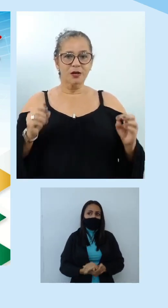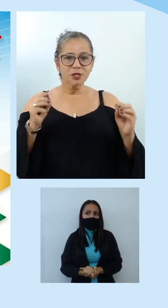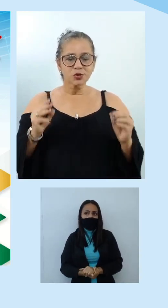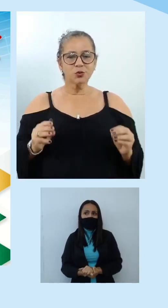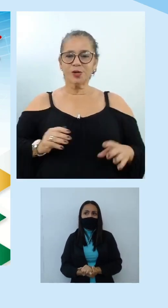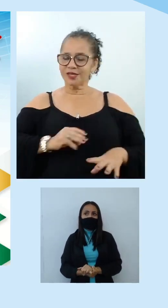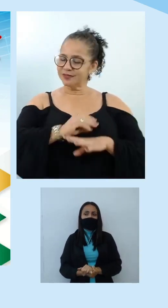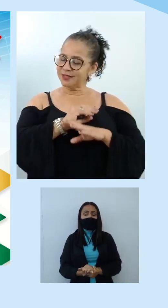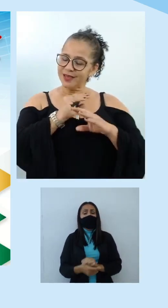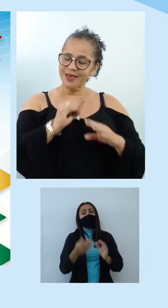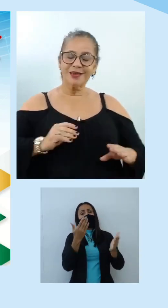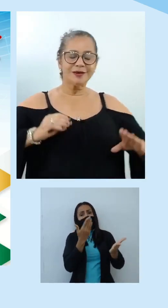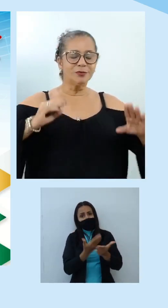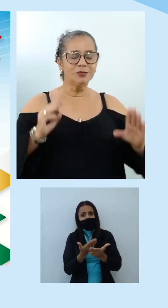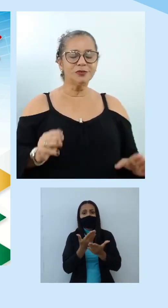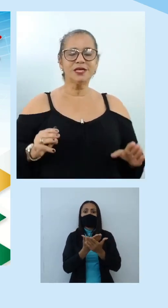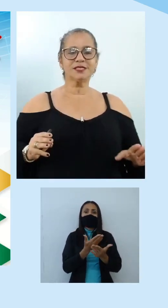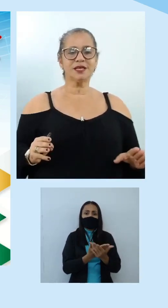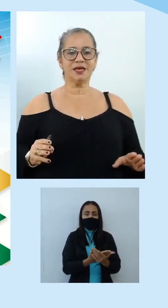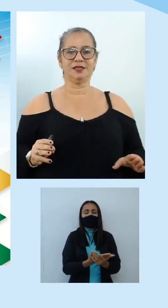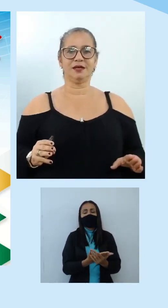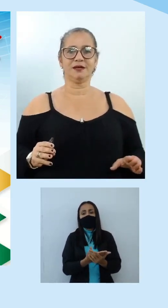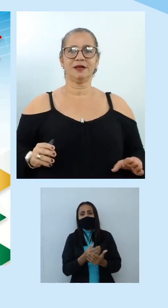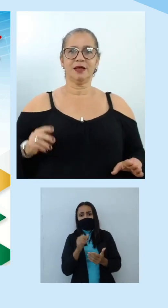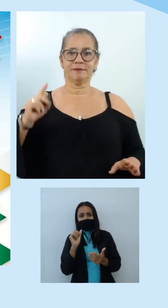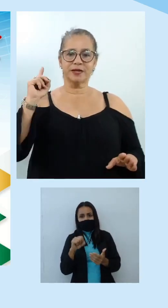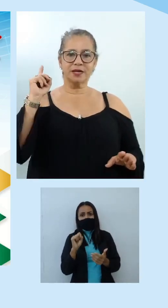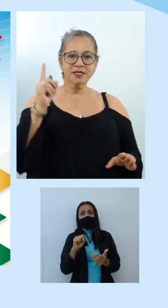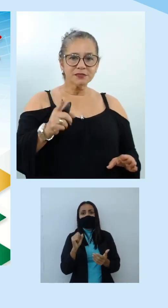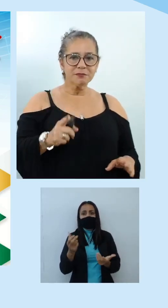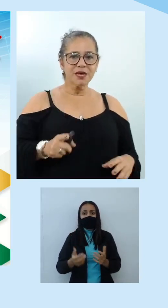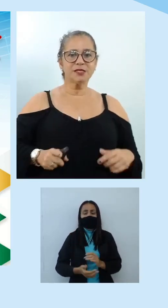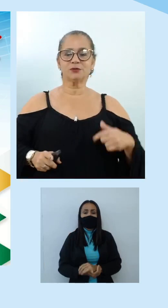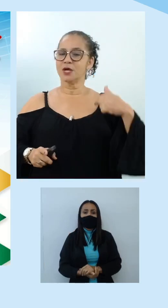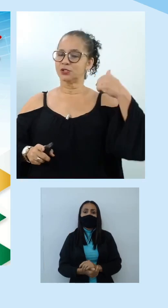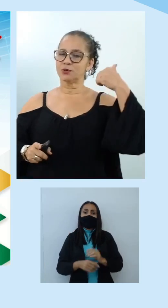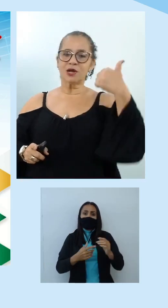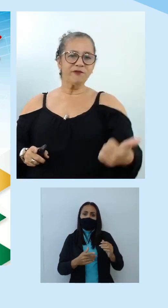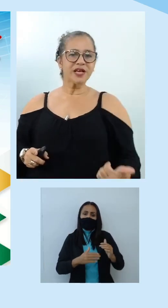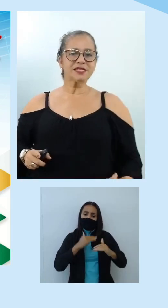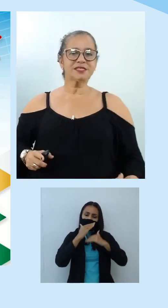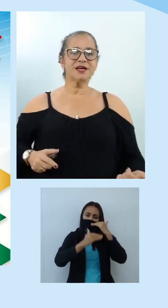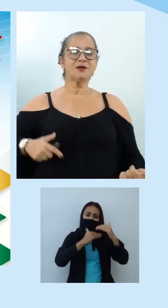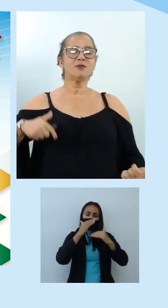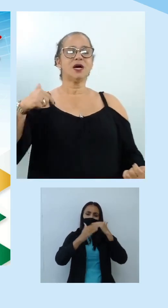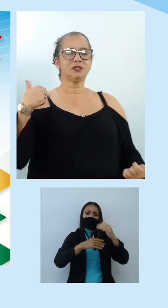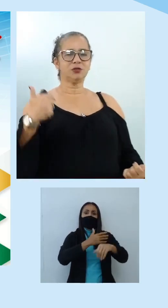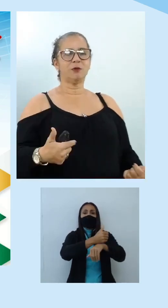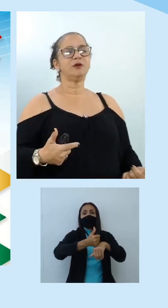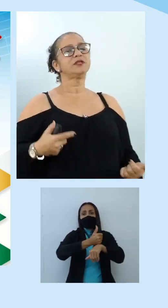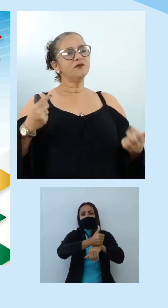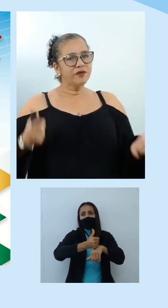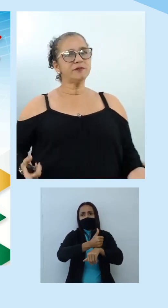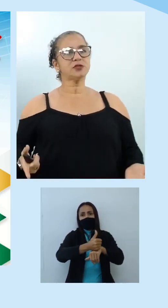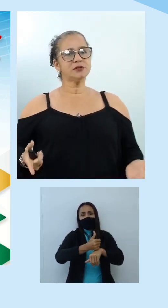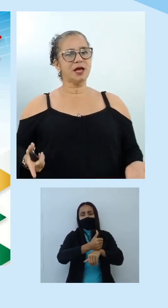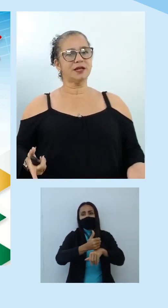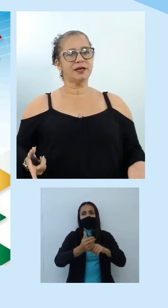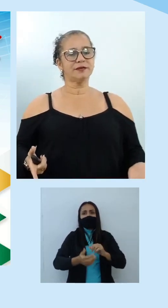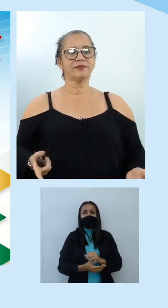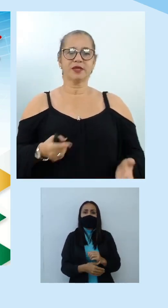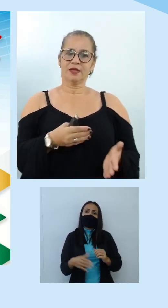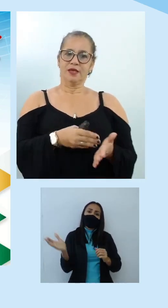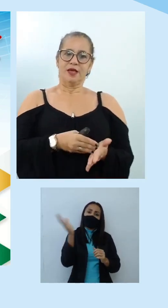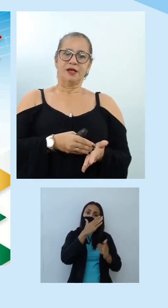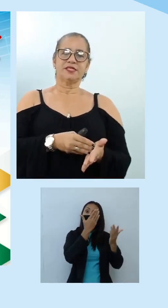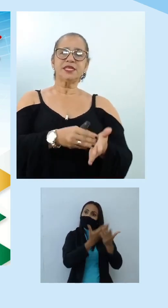gente, estudo ainda é a única saída para crescimento, de uma qualificação, de um bom. Então, vamos estudar,